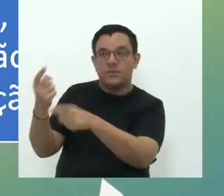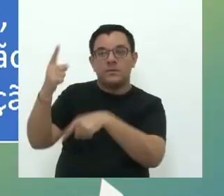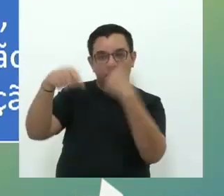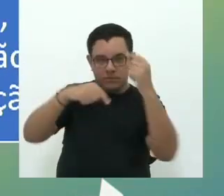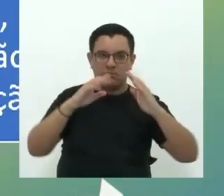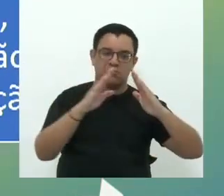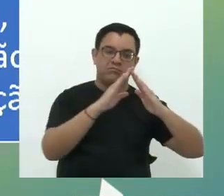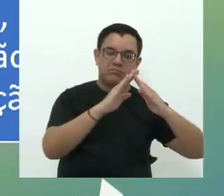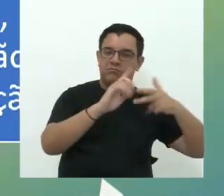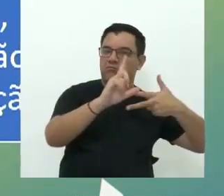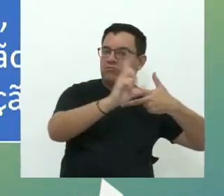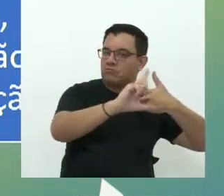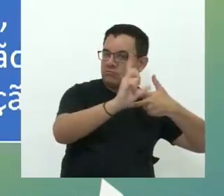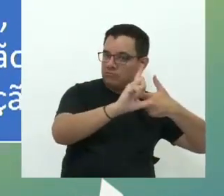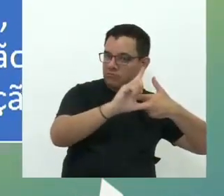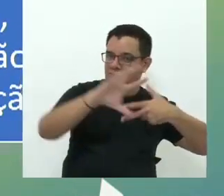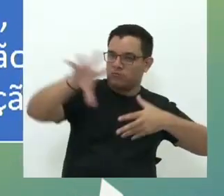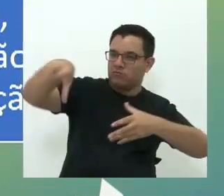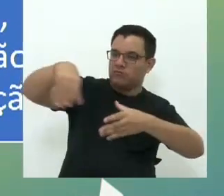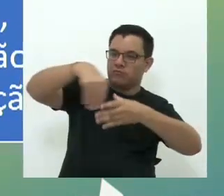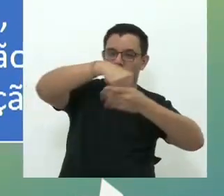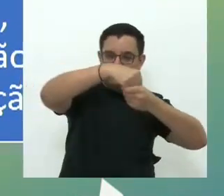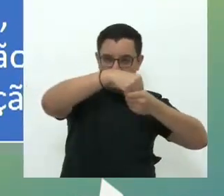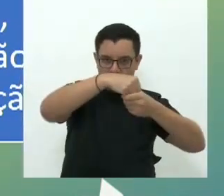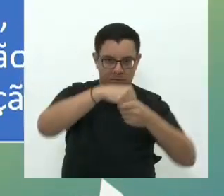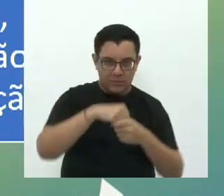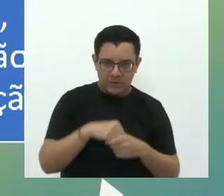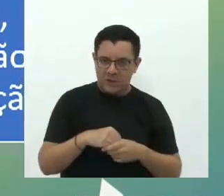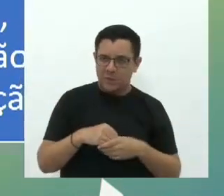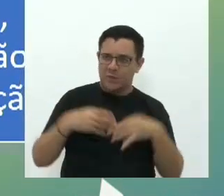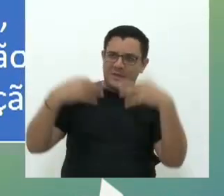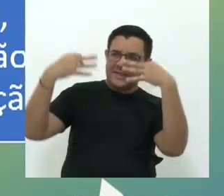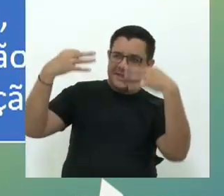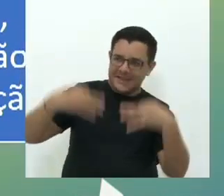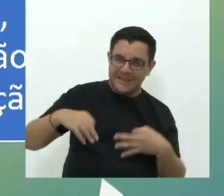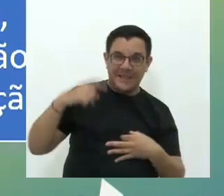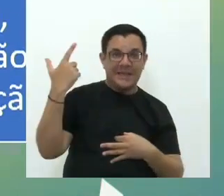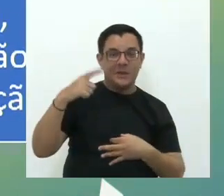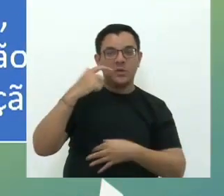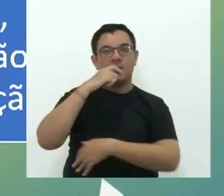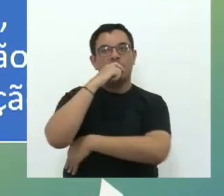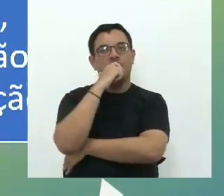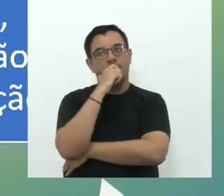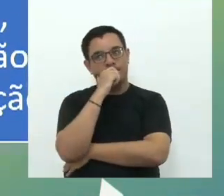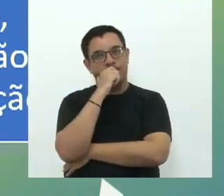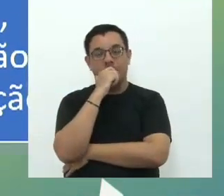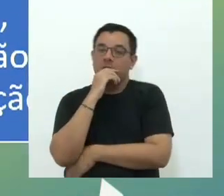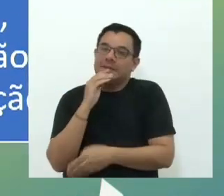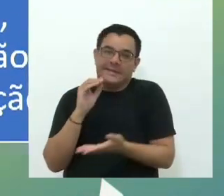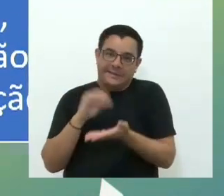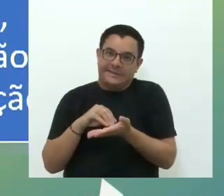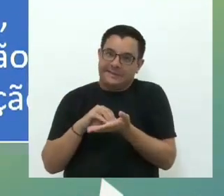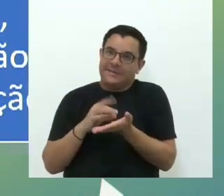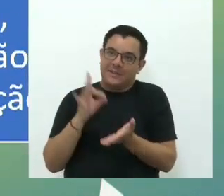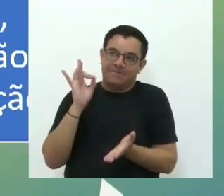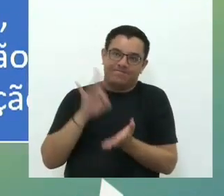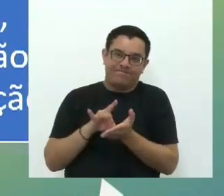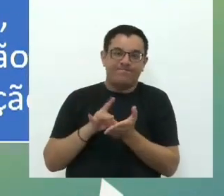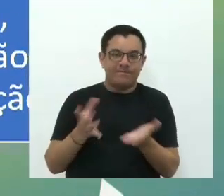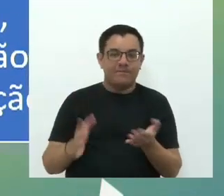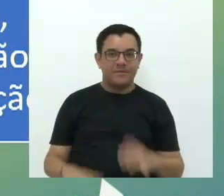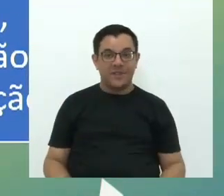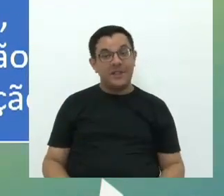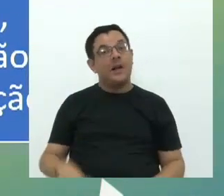legislativas sem integridade eleitoral os nossos resultados não serão legítimos e isso gera um super conflito na